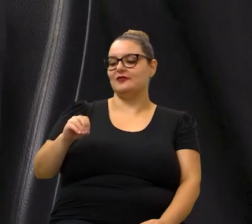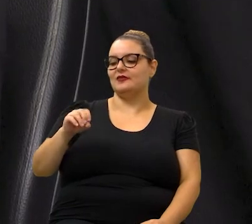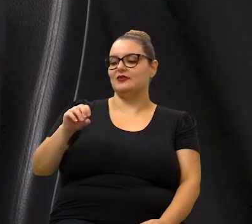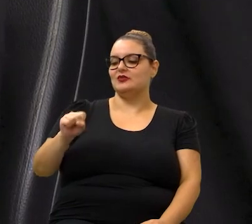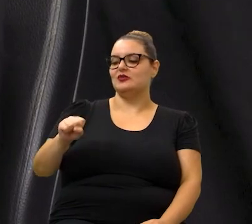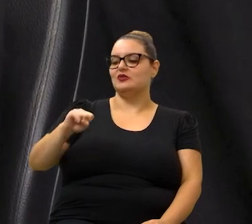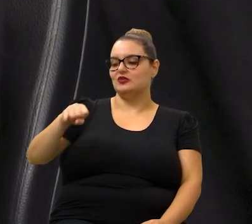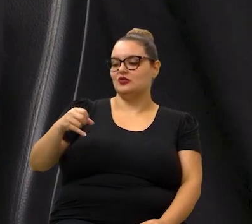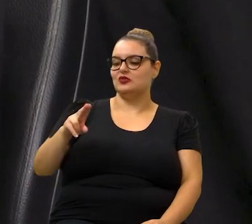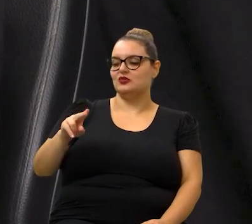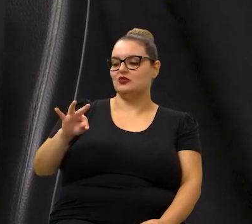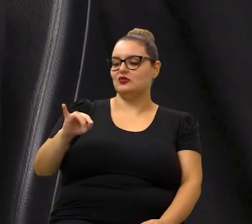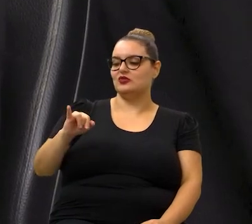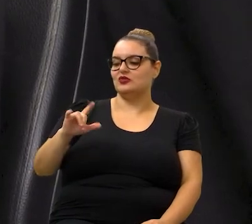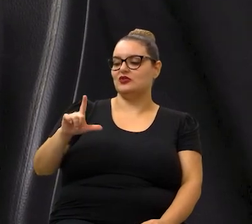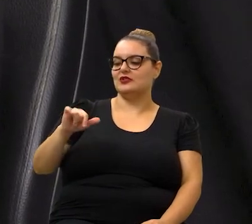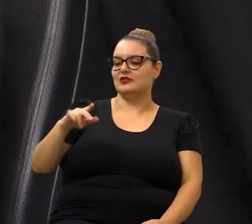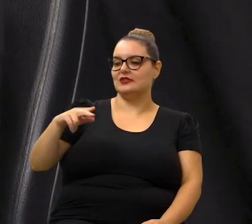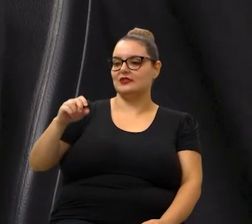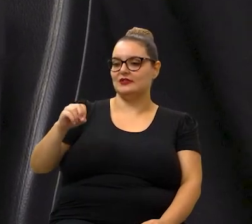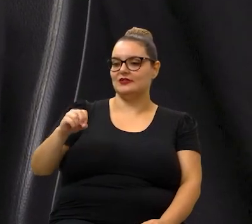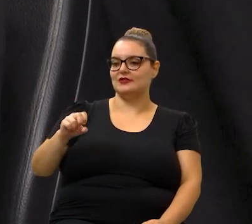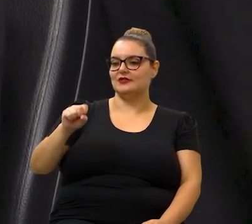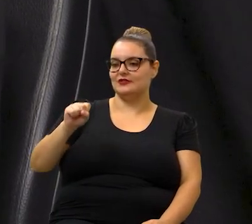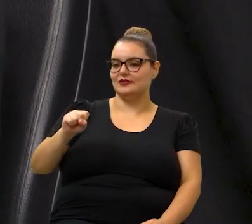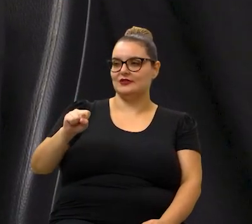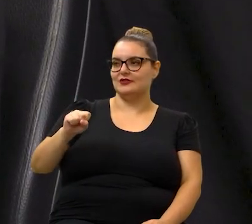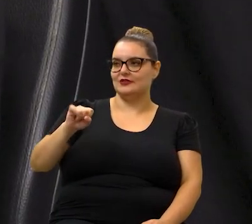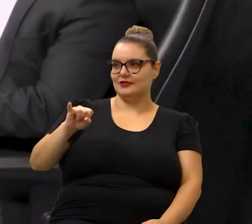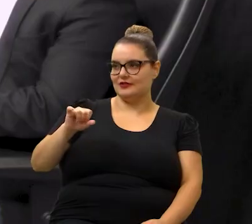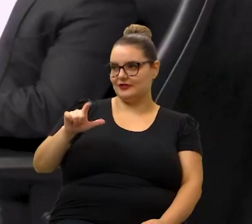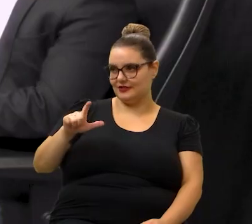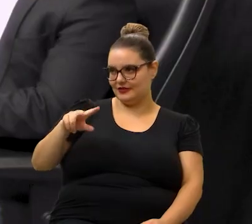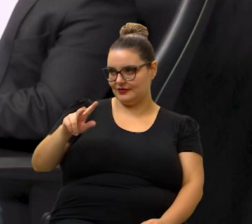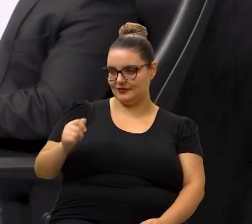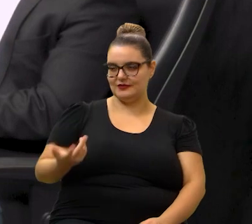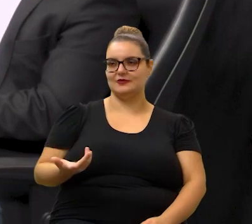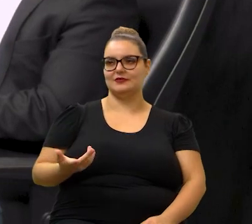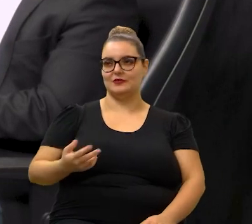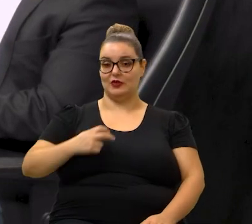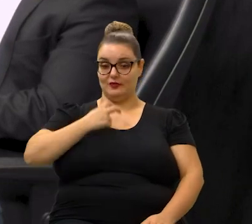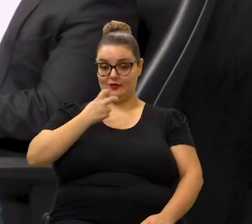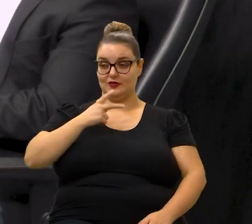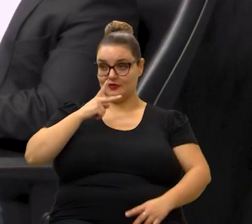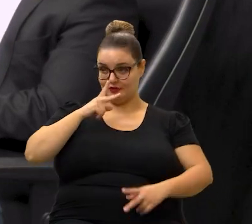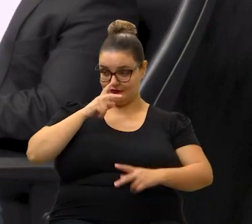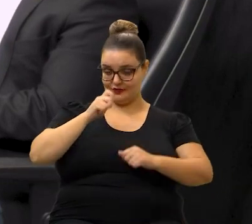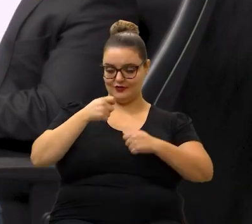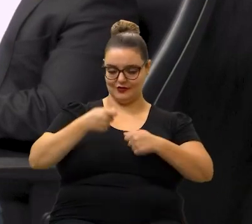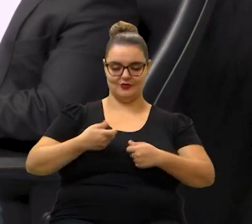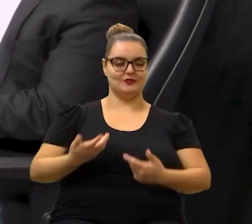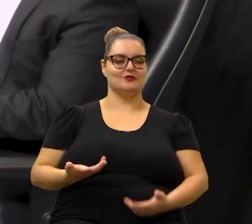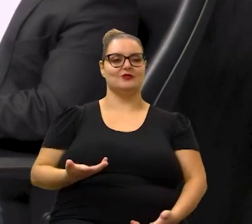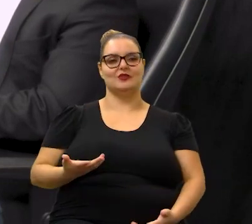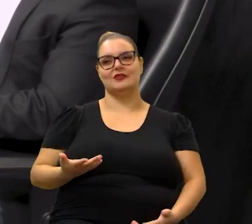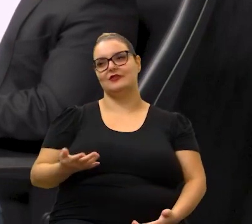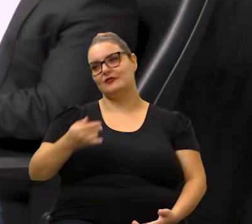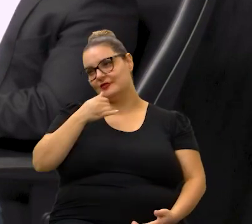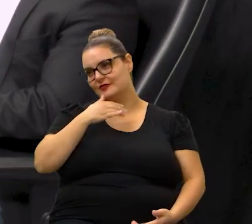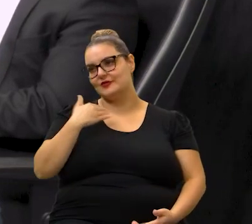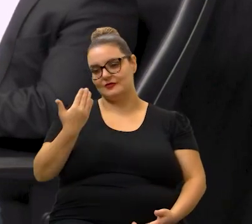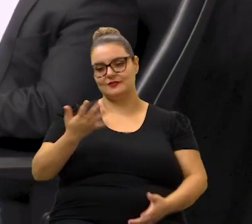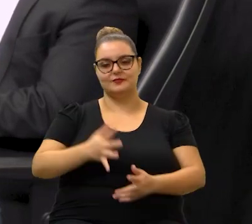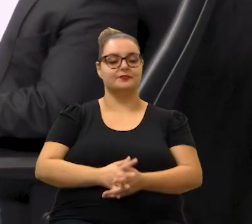Tá certo just uma vozona firme e aí deu aqueles primeiros passos com o senhor